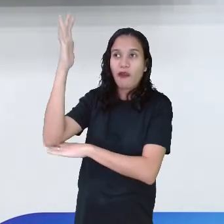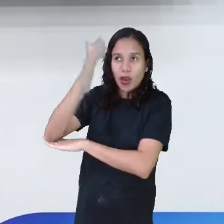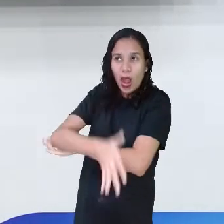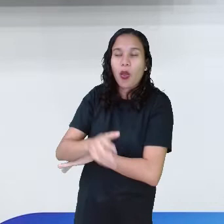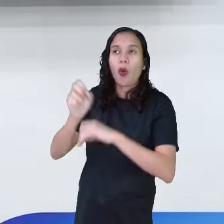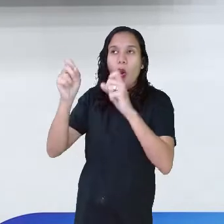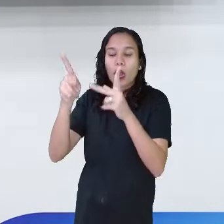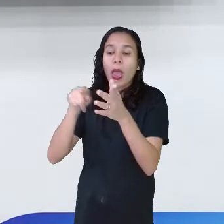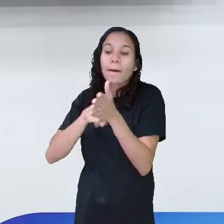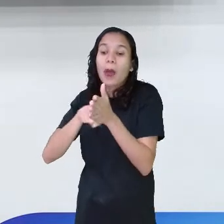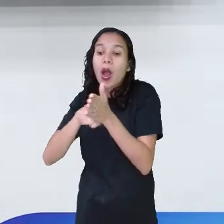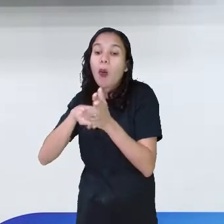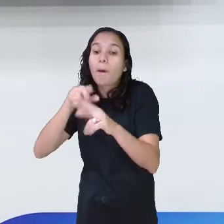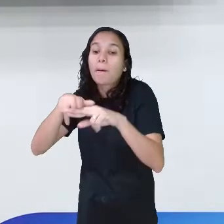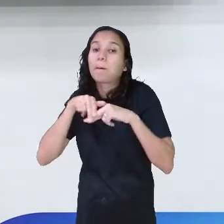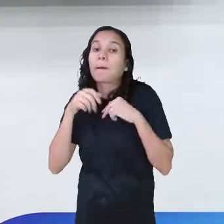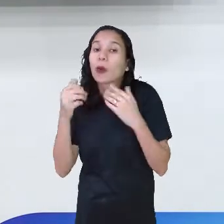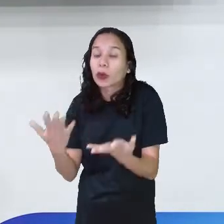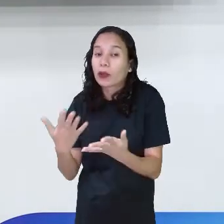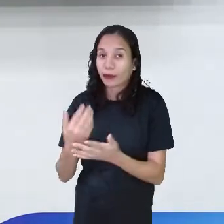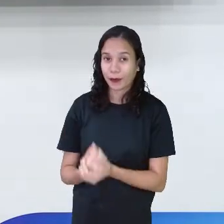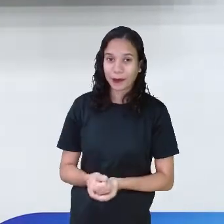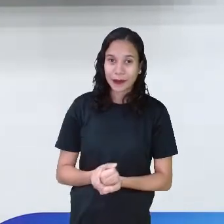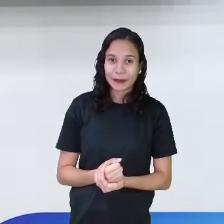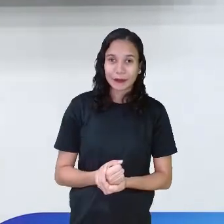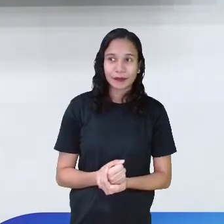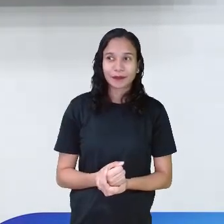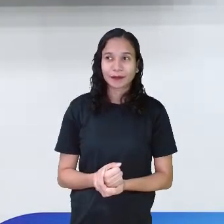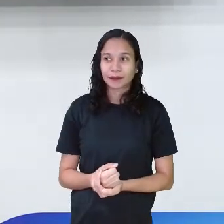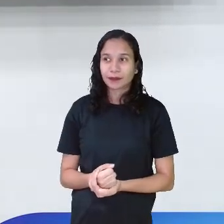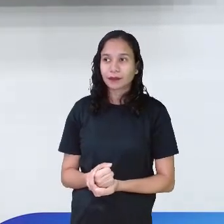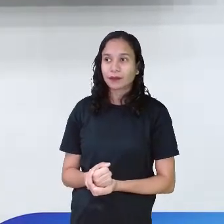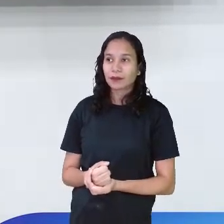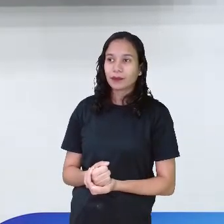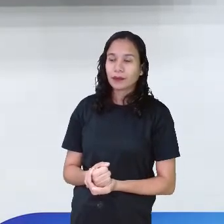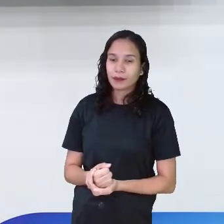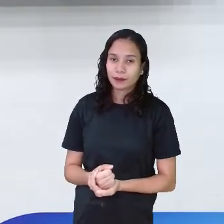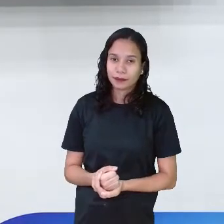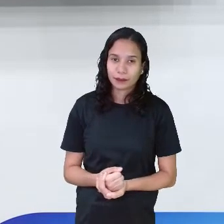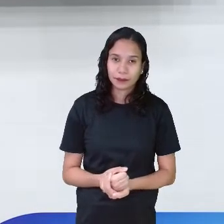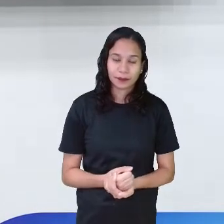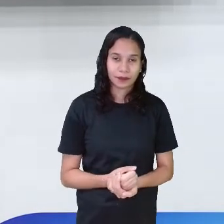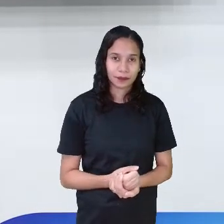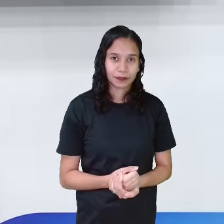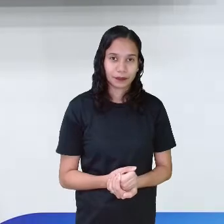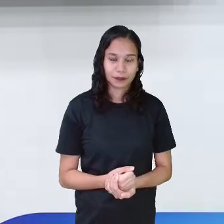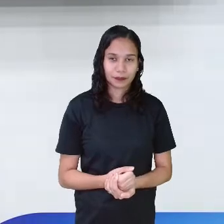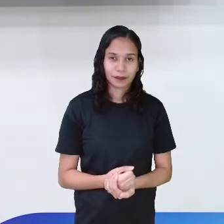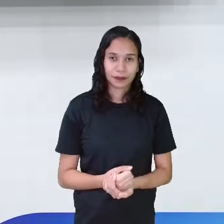isso aconteceu. Então, vai, como falei, não é? Deixa eu voltar aqui.